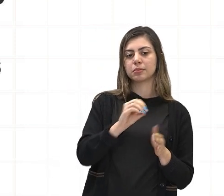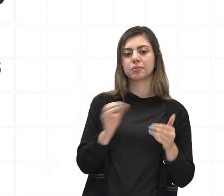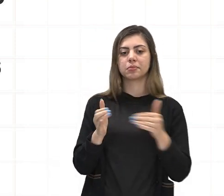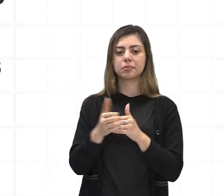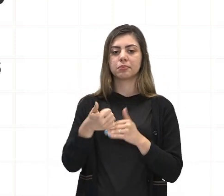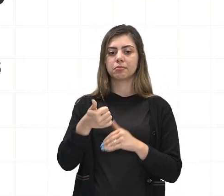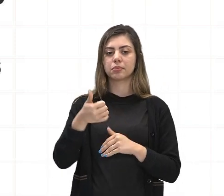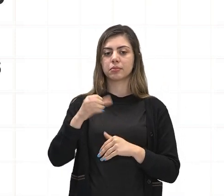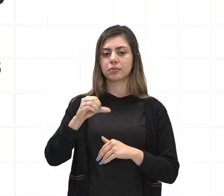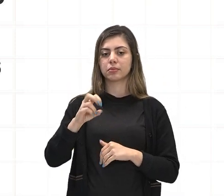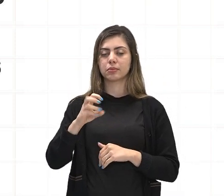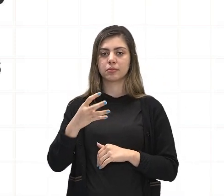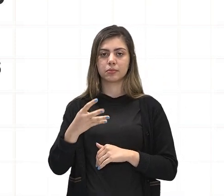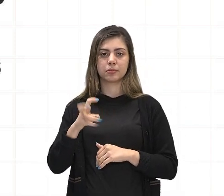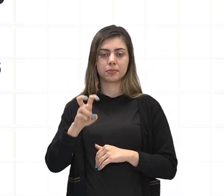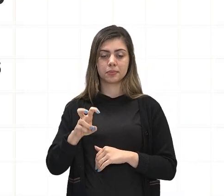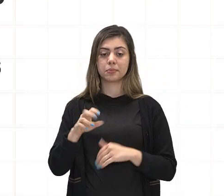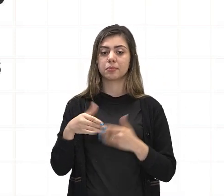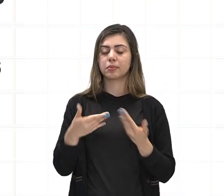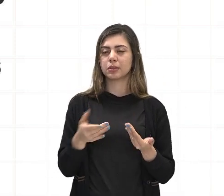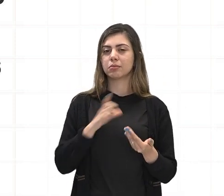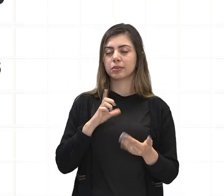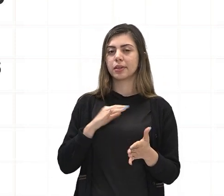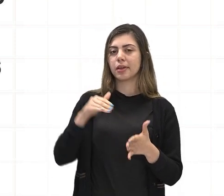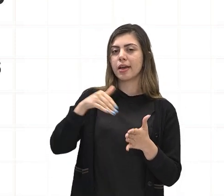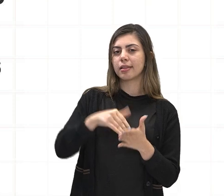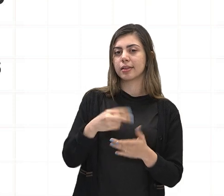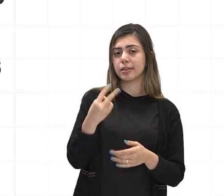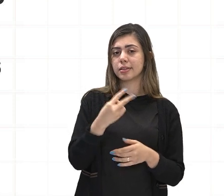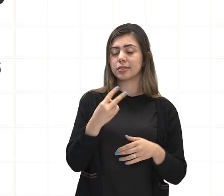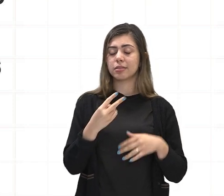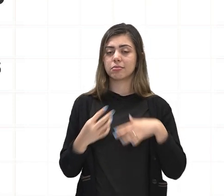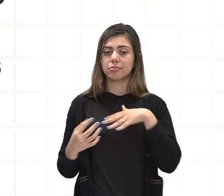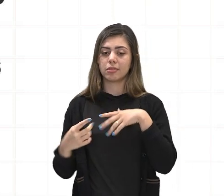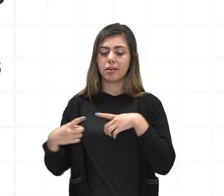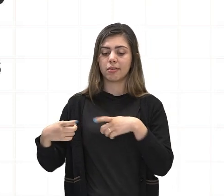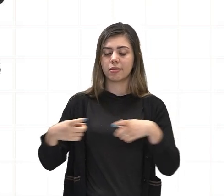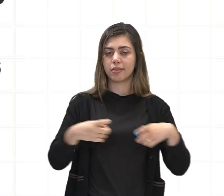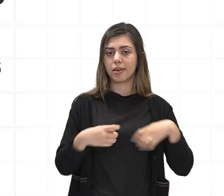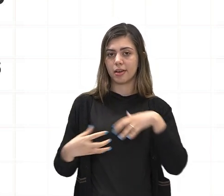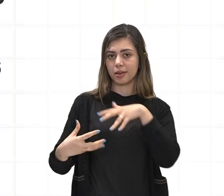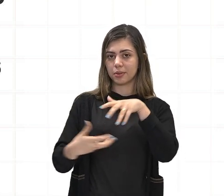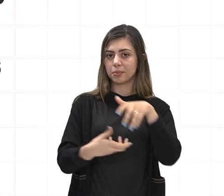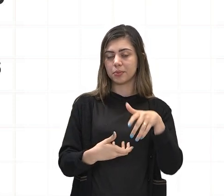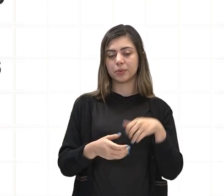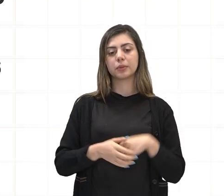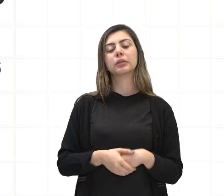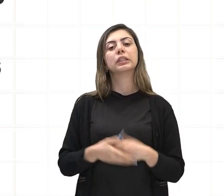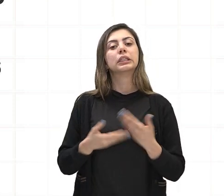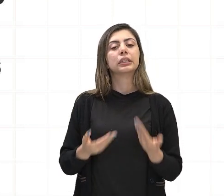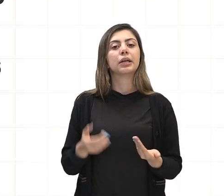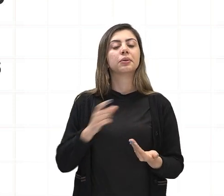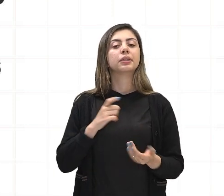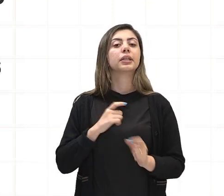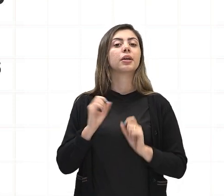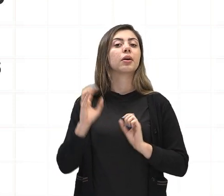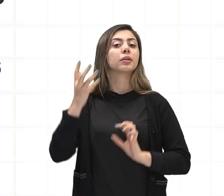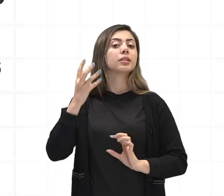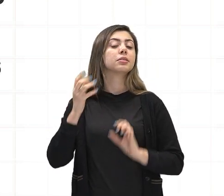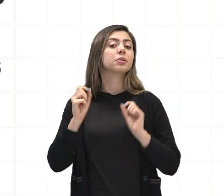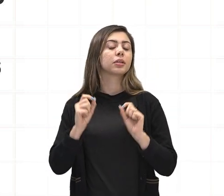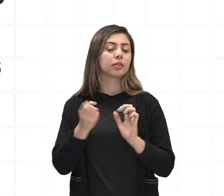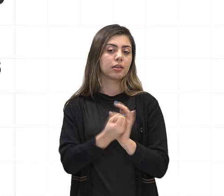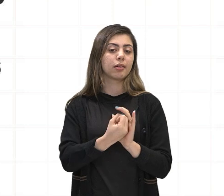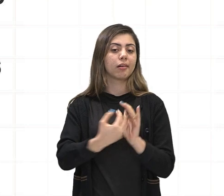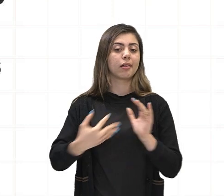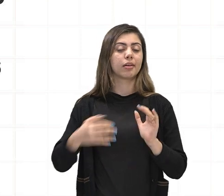ou seja, que dura até ali a Segunda Guerra Mundial, o final da Segunda Guerra Mundial, nós teremos como